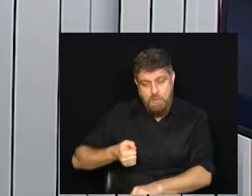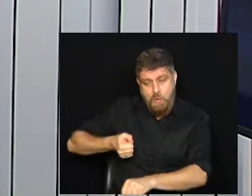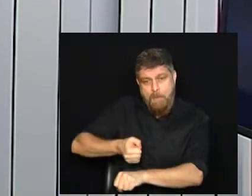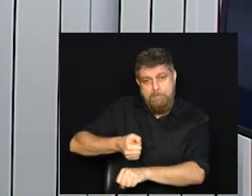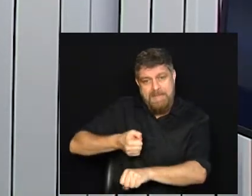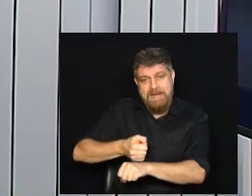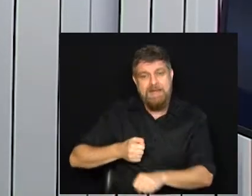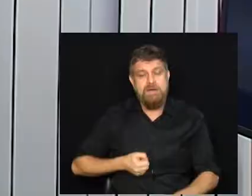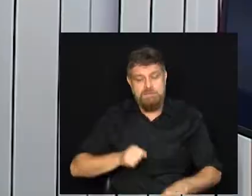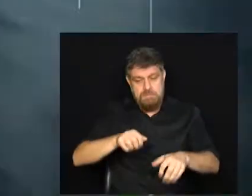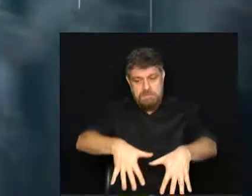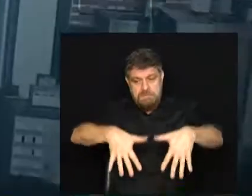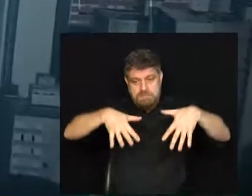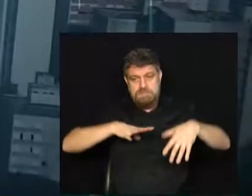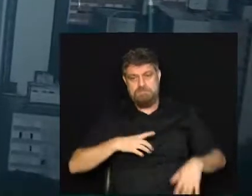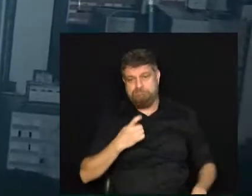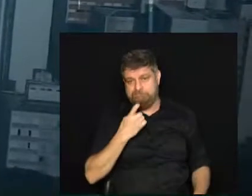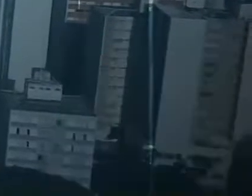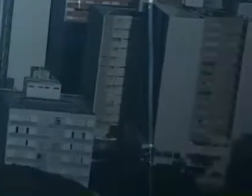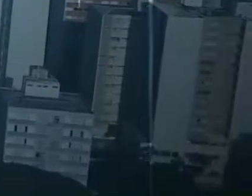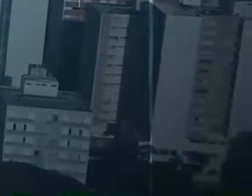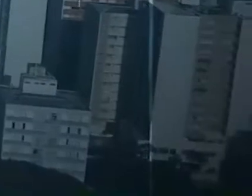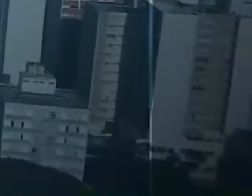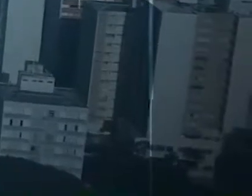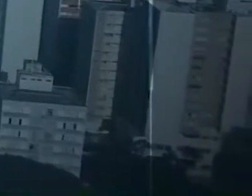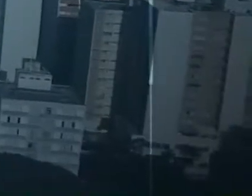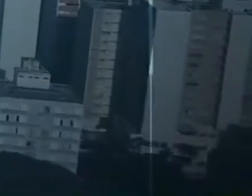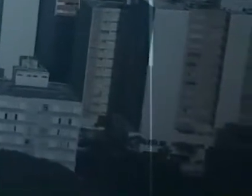estádio Moisés Lucarelli.